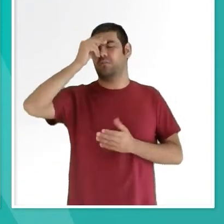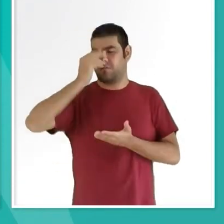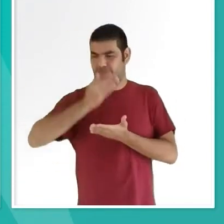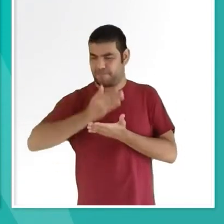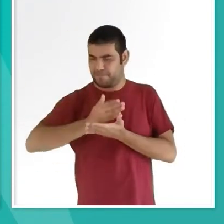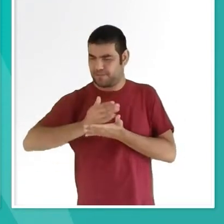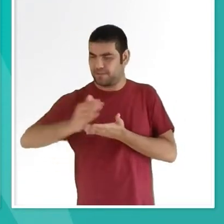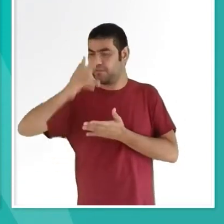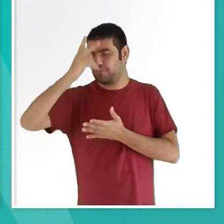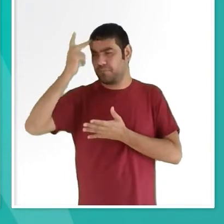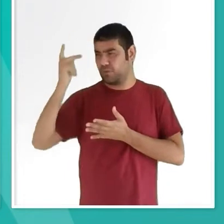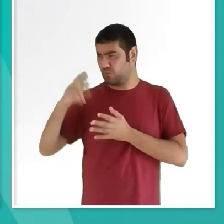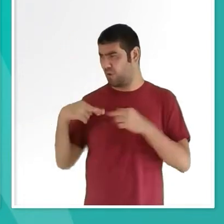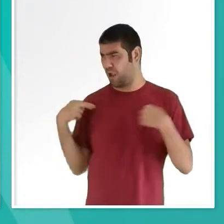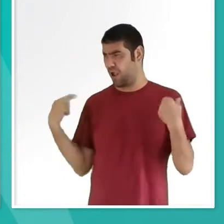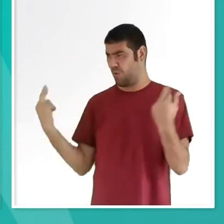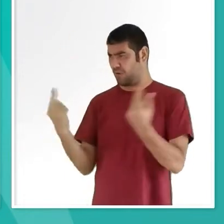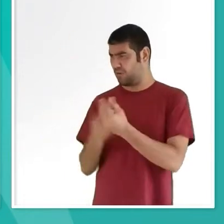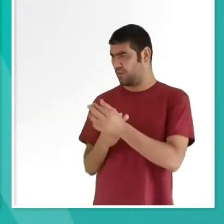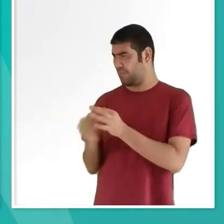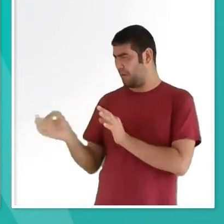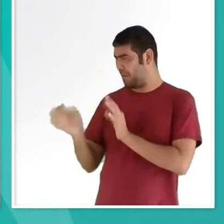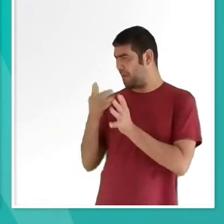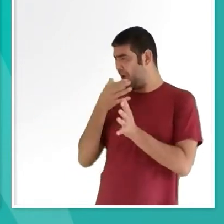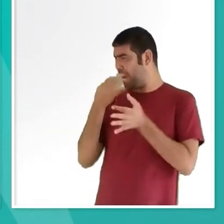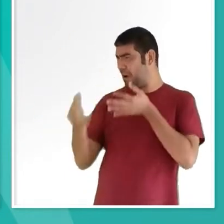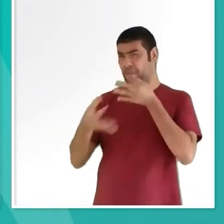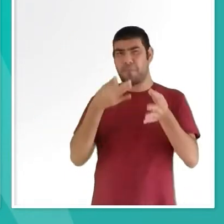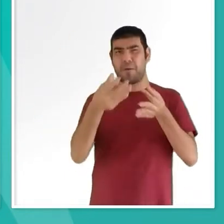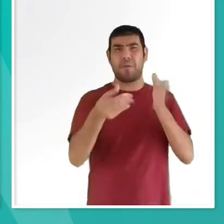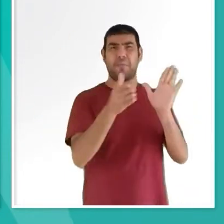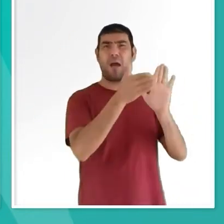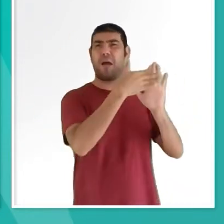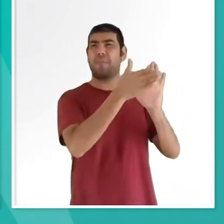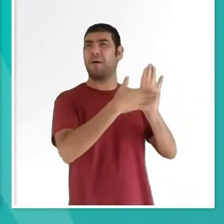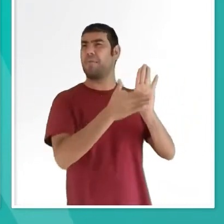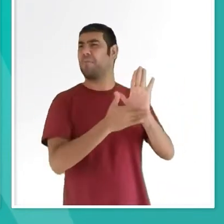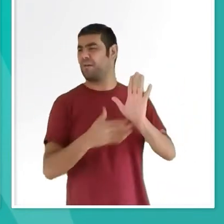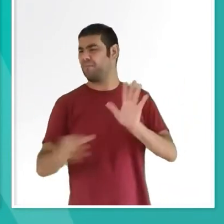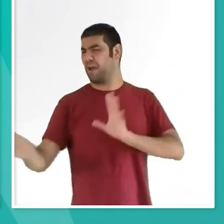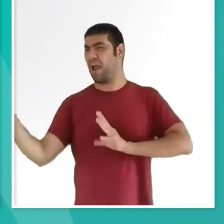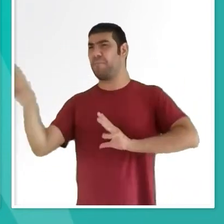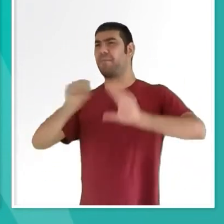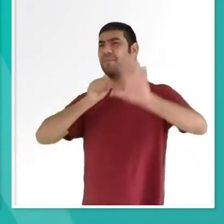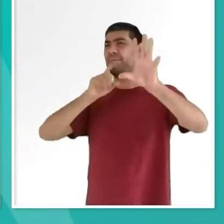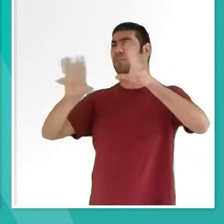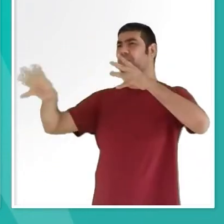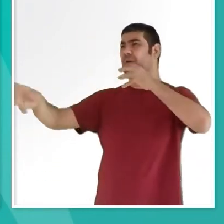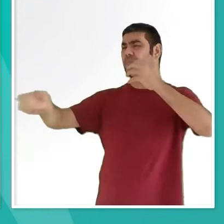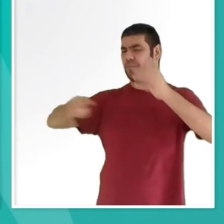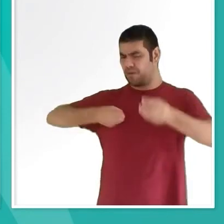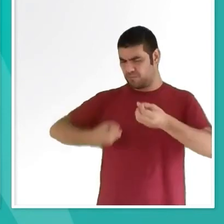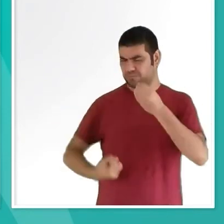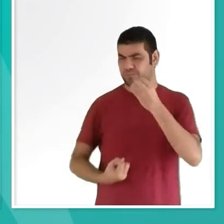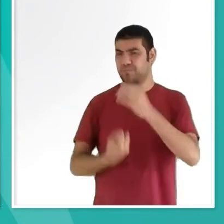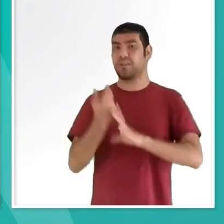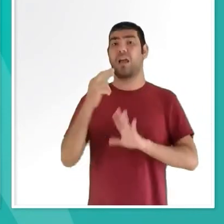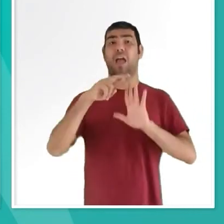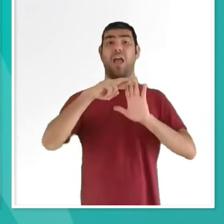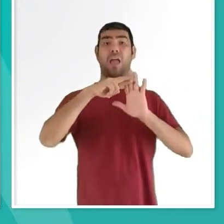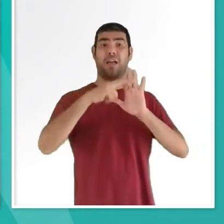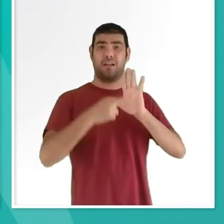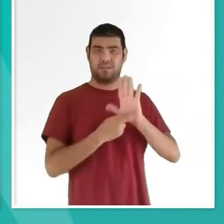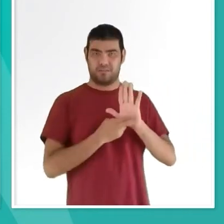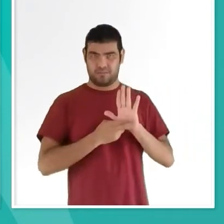reunidas, alguns amantes desse jogo, começaram a criar regras. Vamos